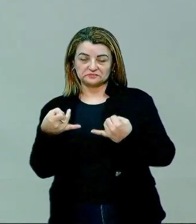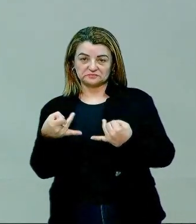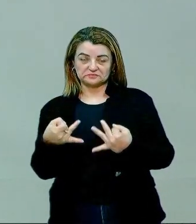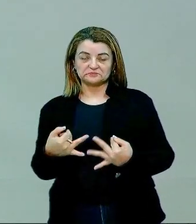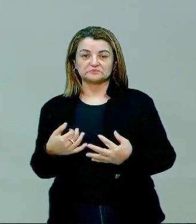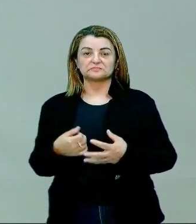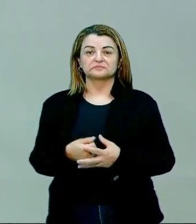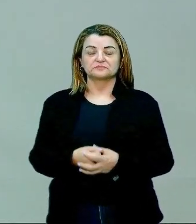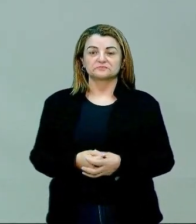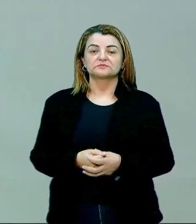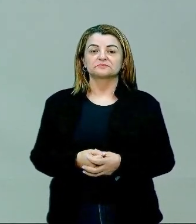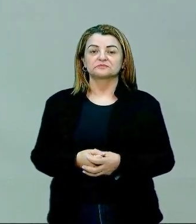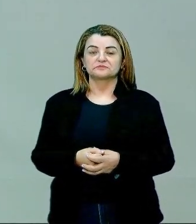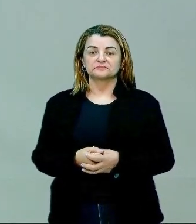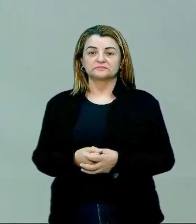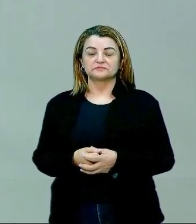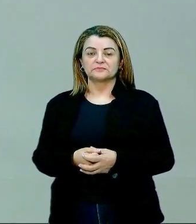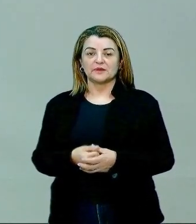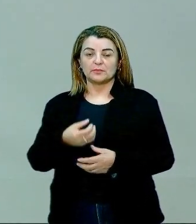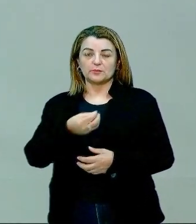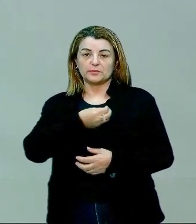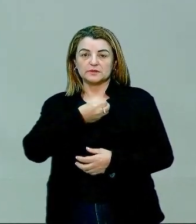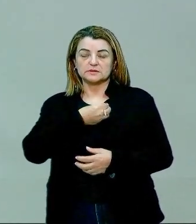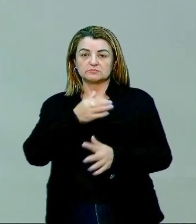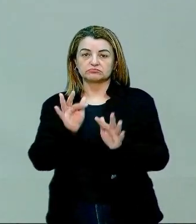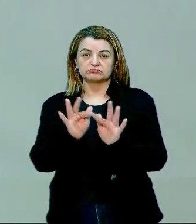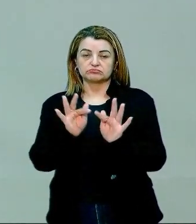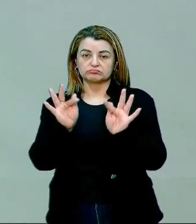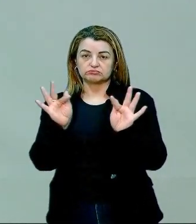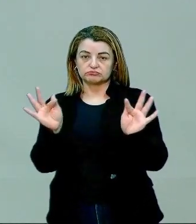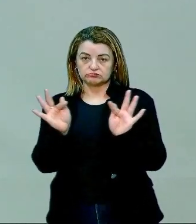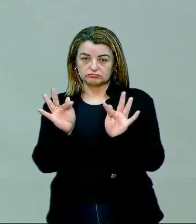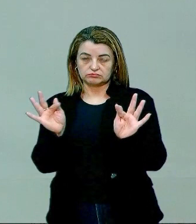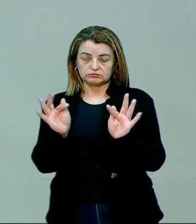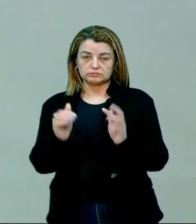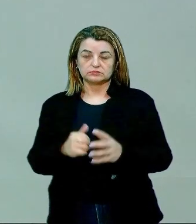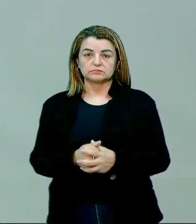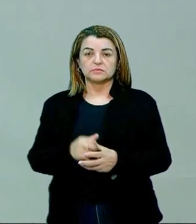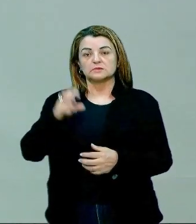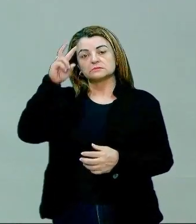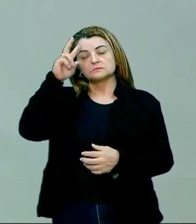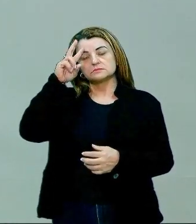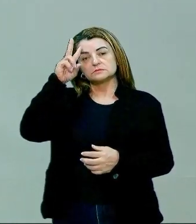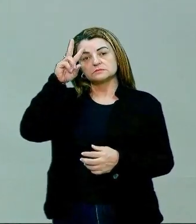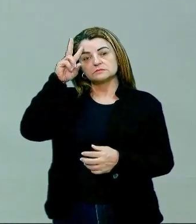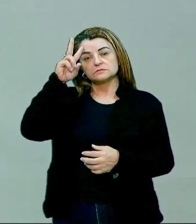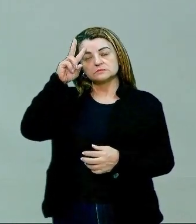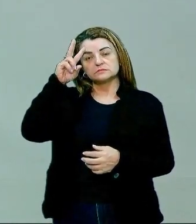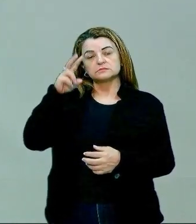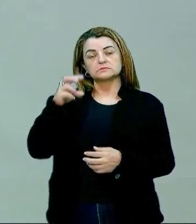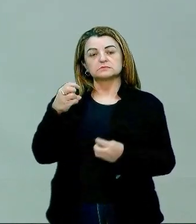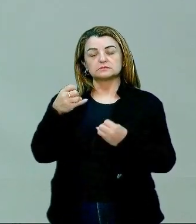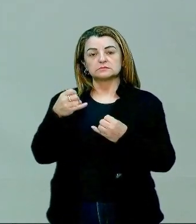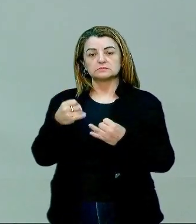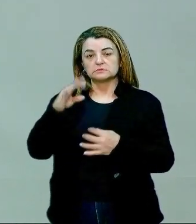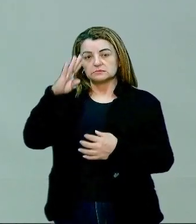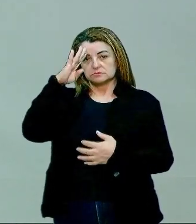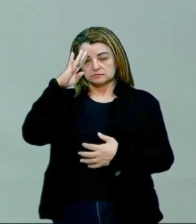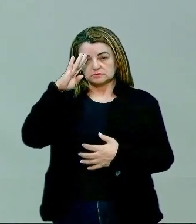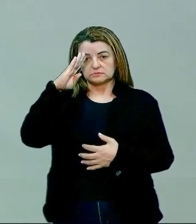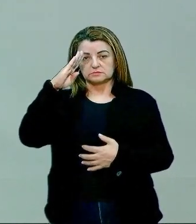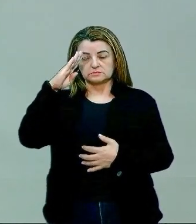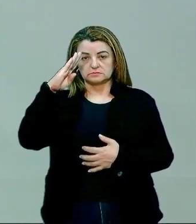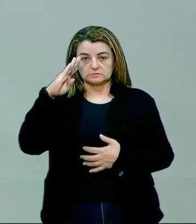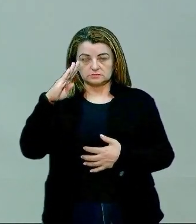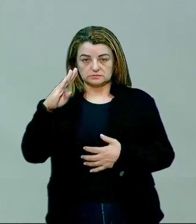Simple Present, presente simples, nas formas do e does. Lembrando que nós vamos falar principalmente